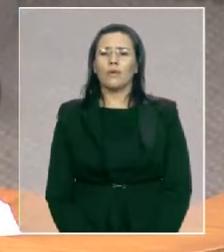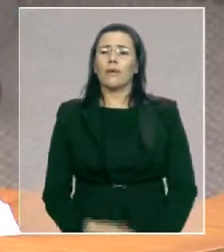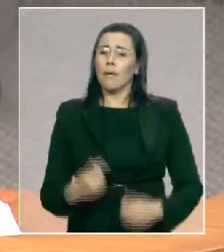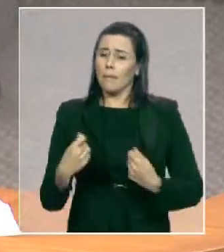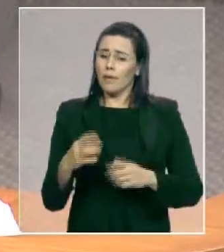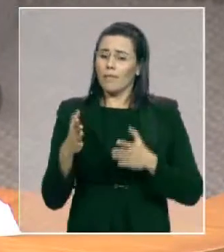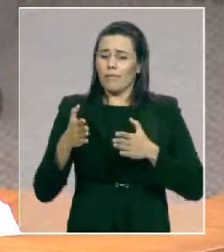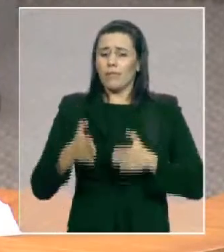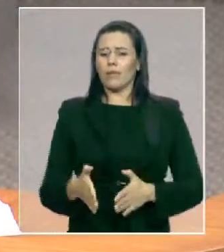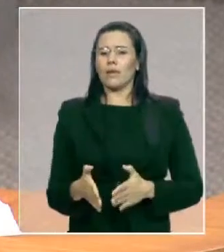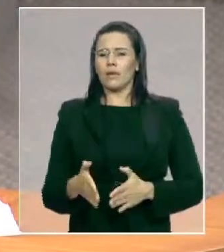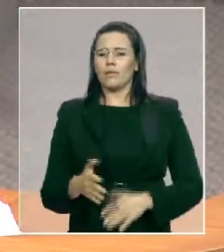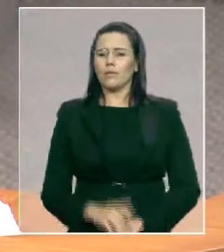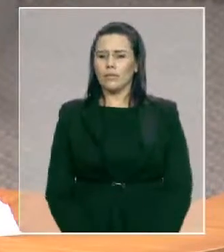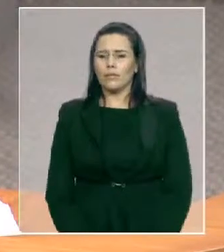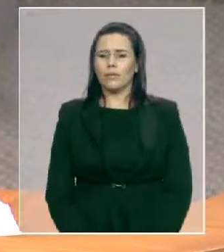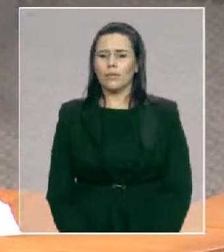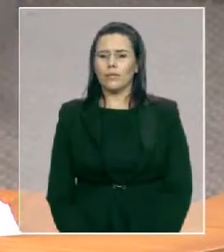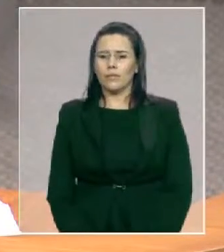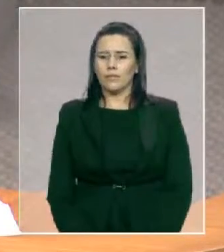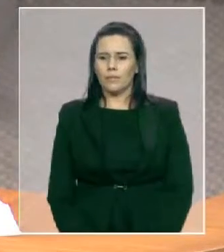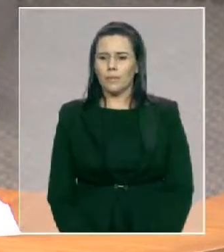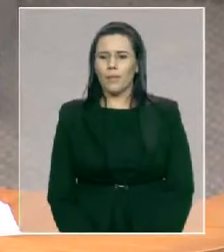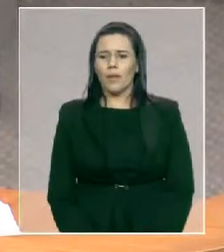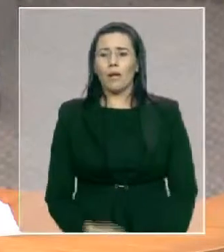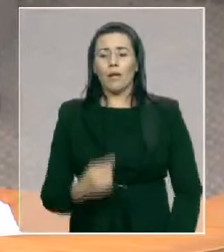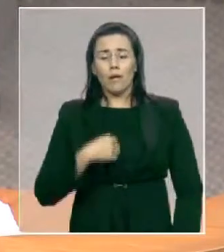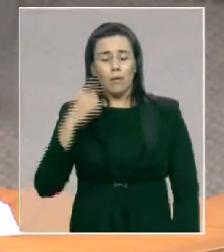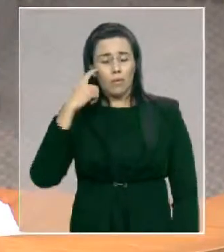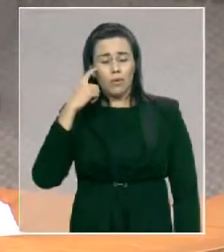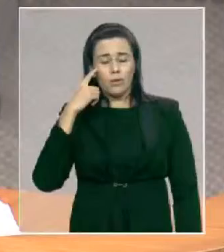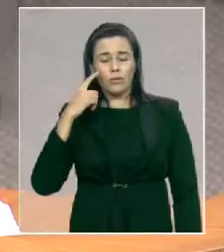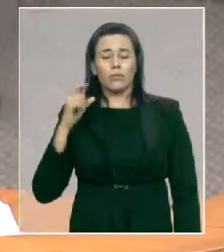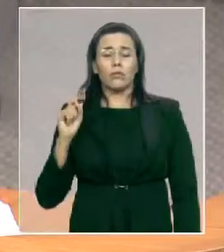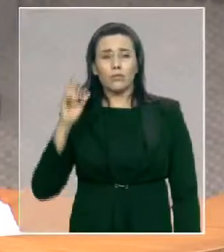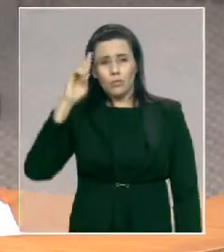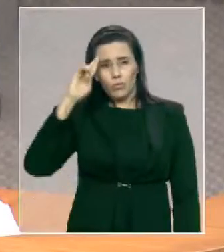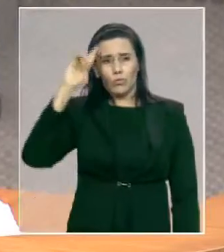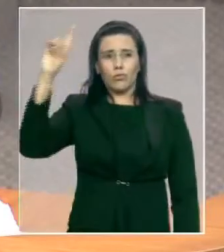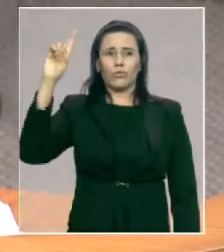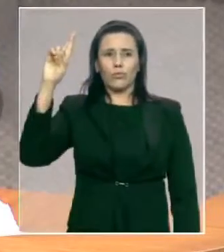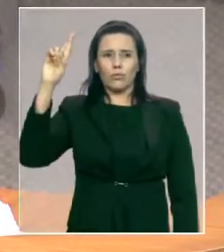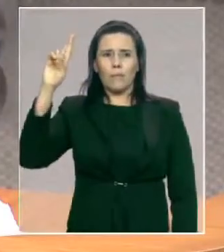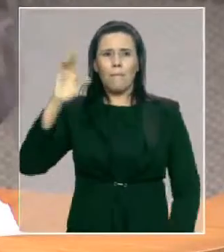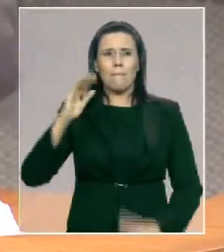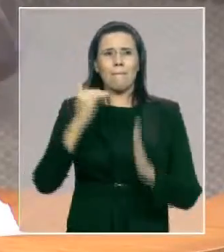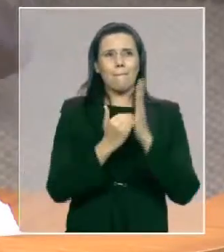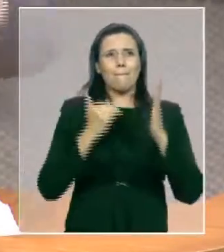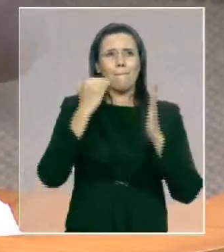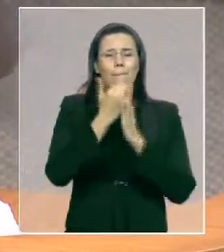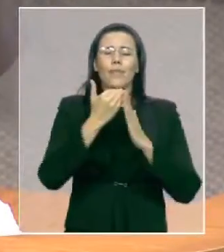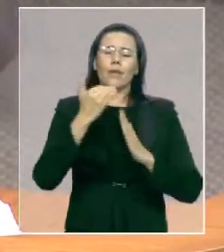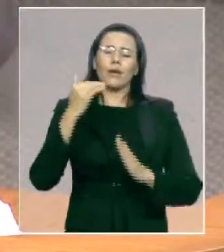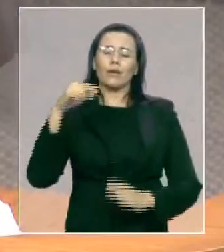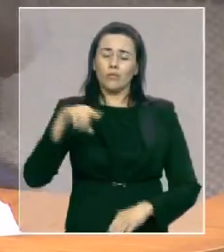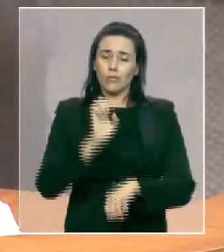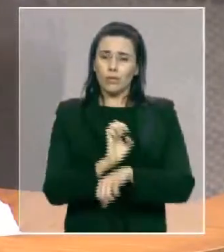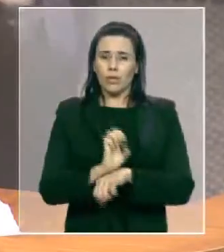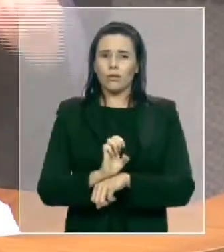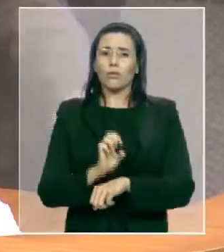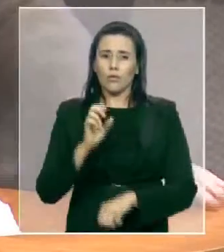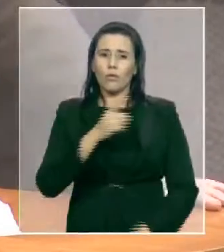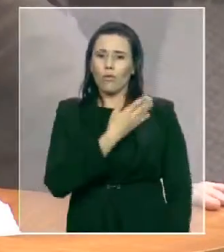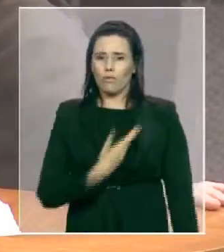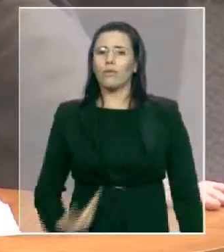a maior autoridade no Estado é o governador, depois o secretário, e policial, depois o comandante. O respeito, hierarquia